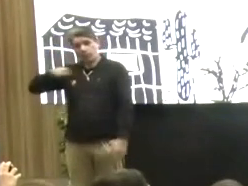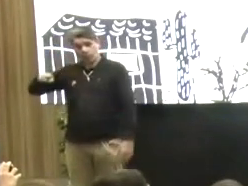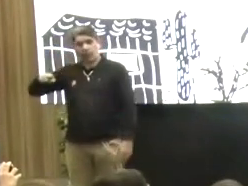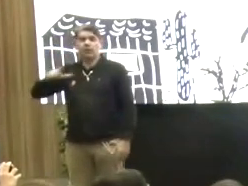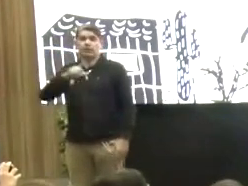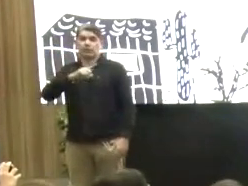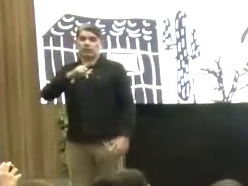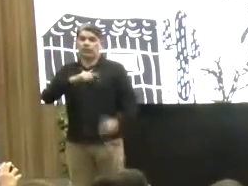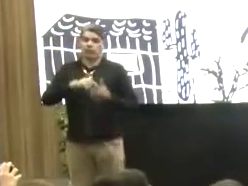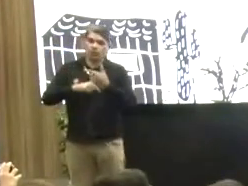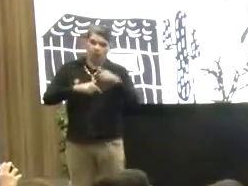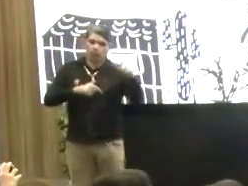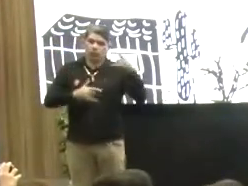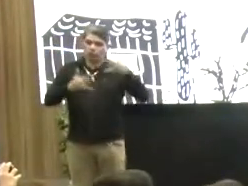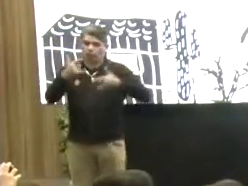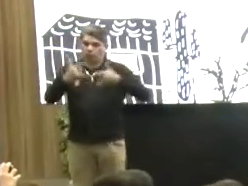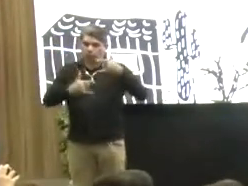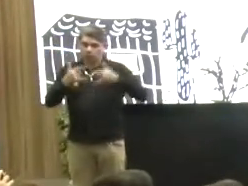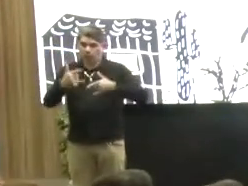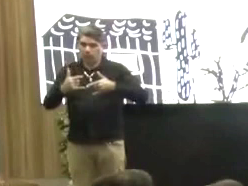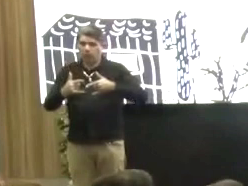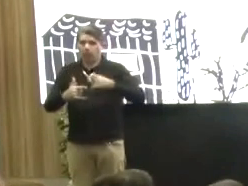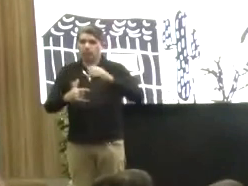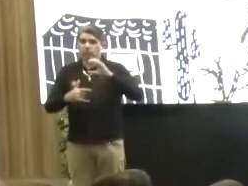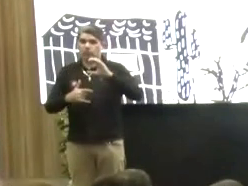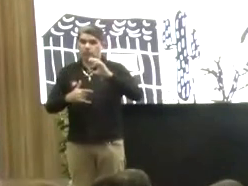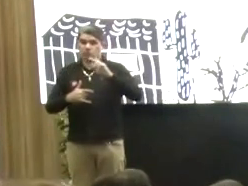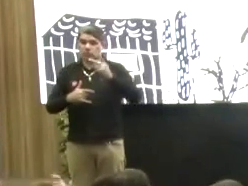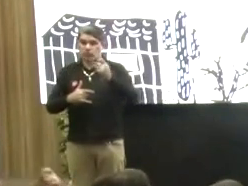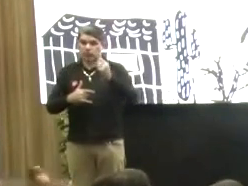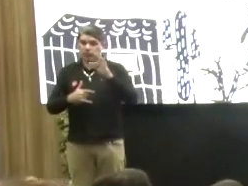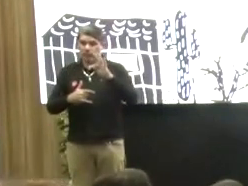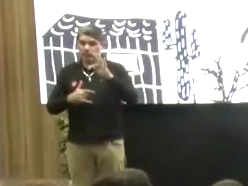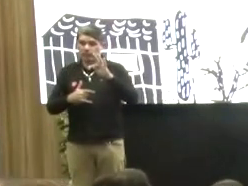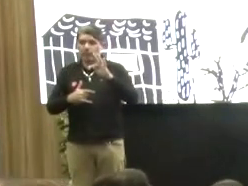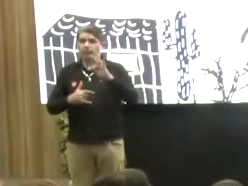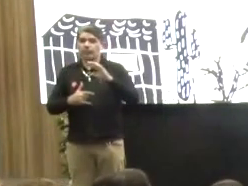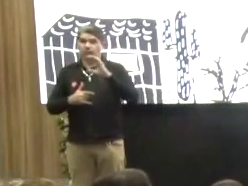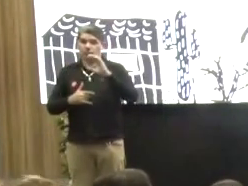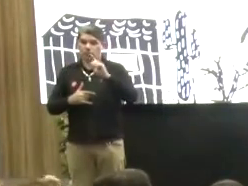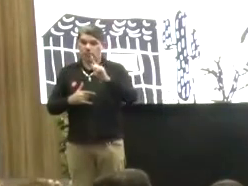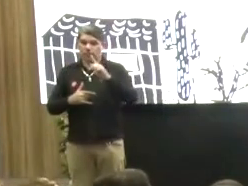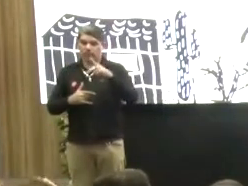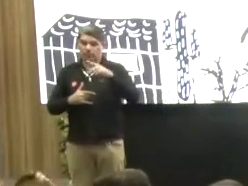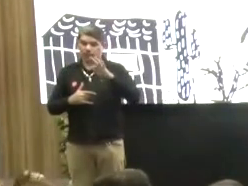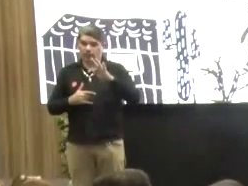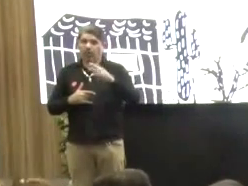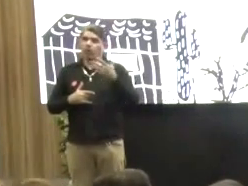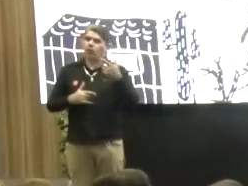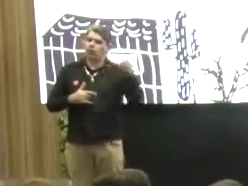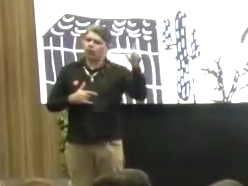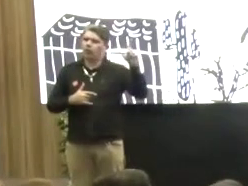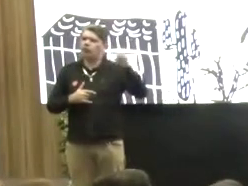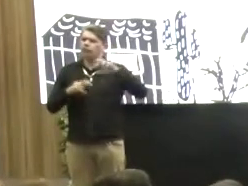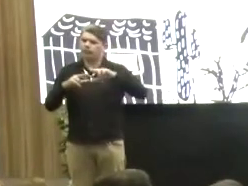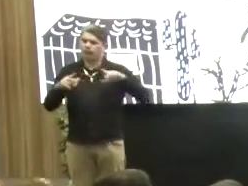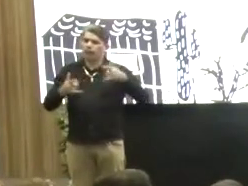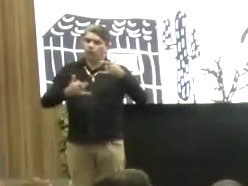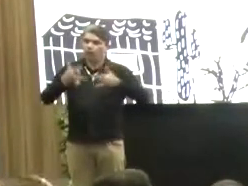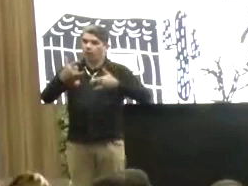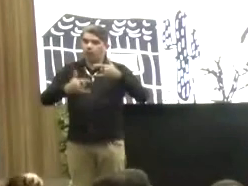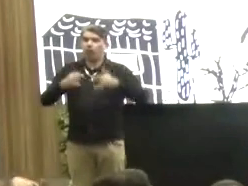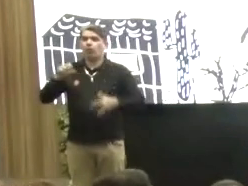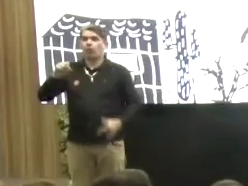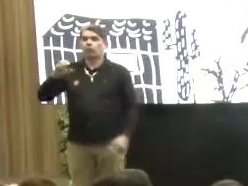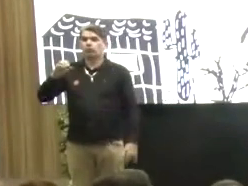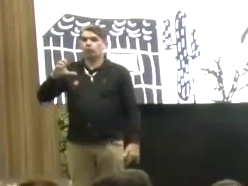ChatGPT, que antes os robôs, eles eram um pinta, o outro tal, e o grande boom agora foi que um robô só opera